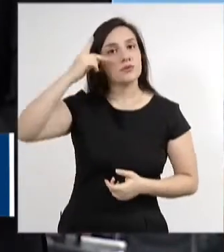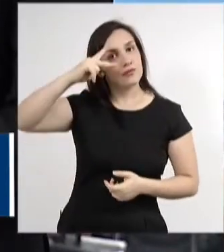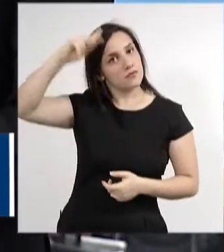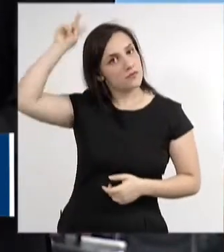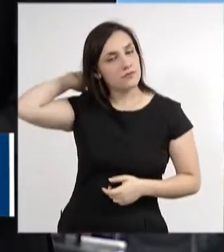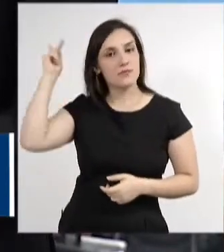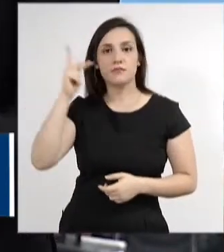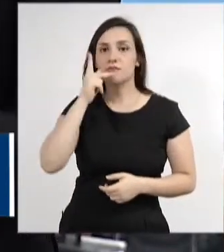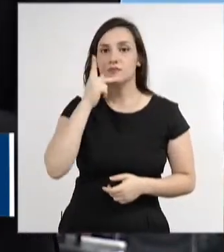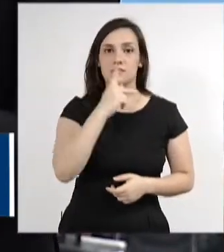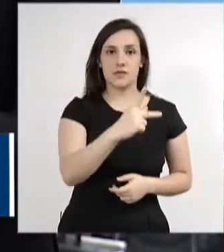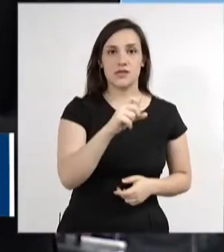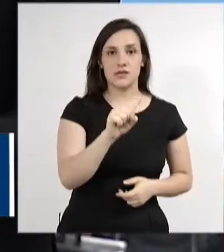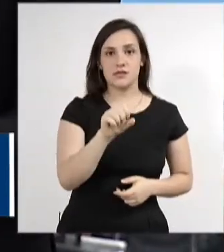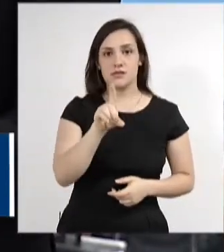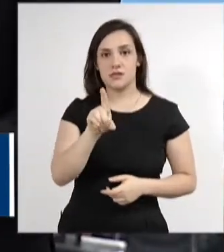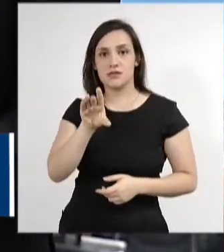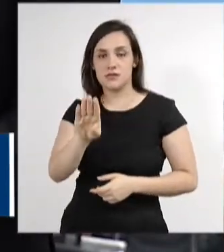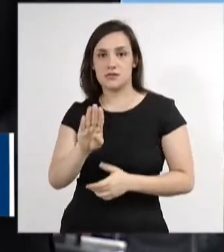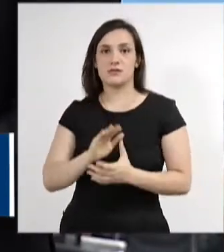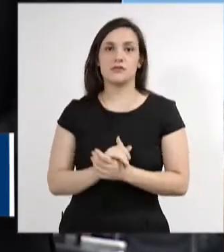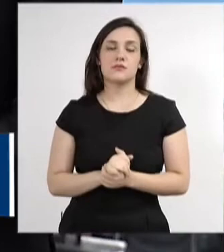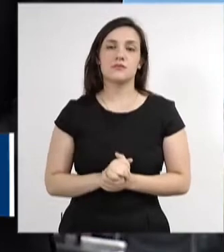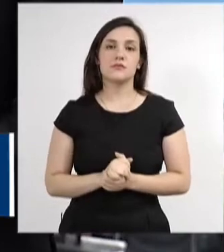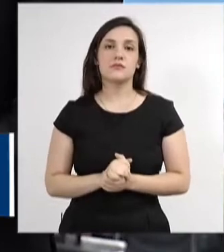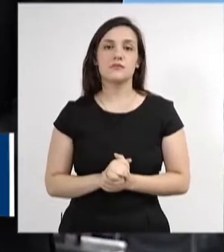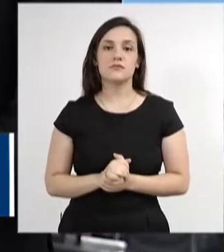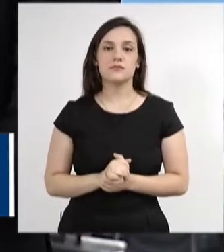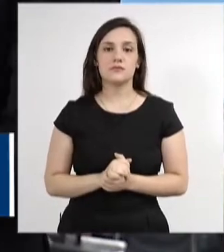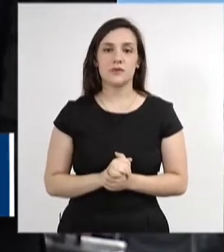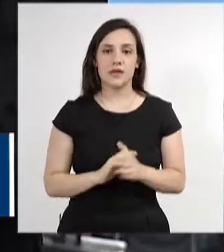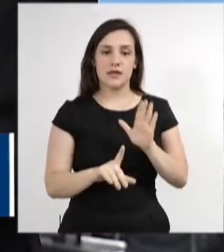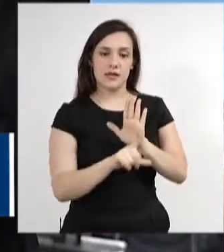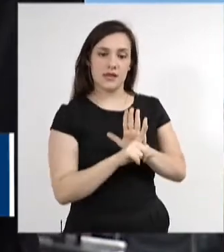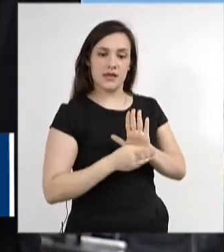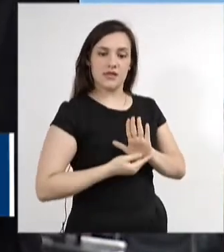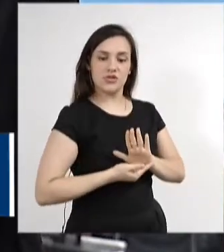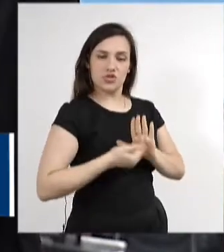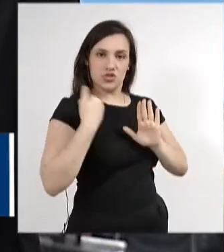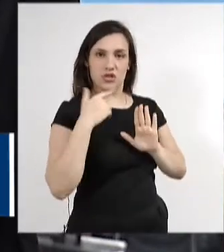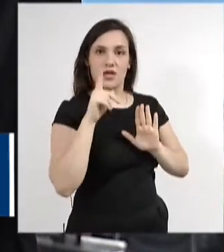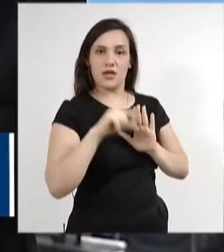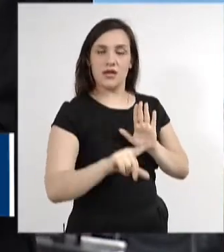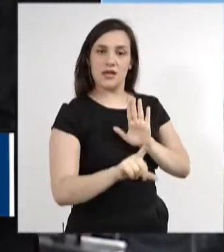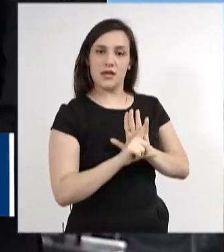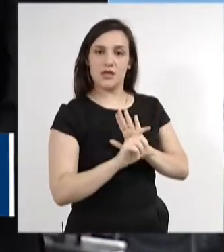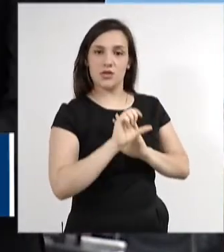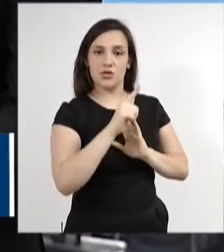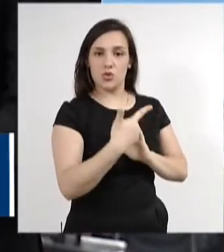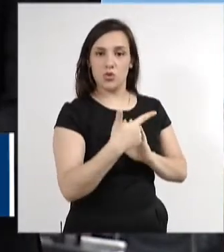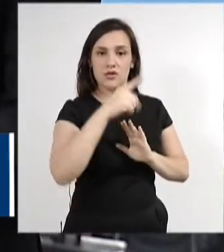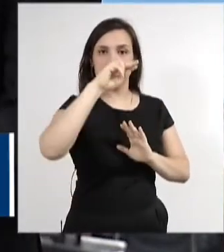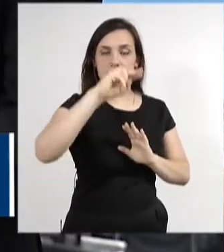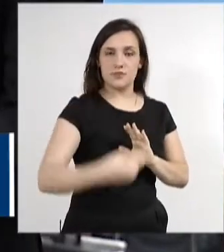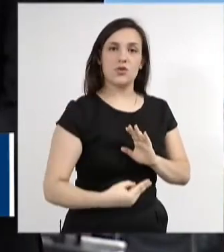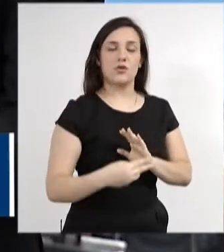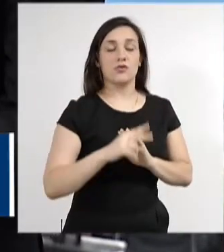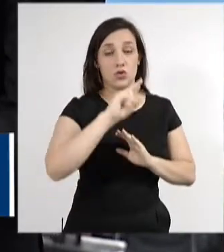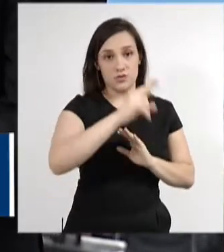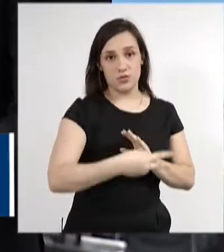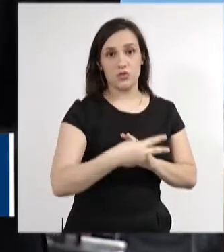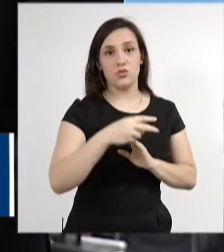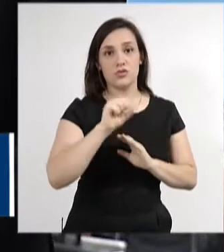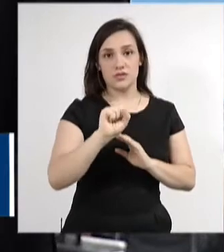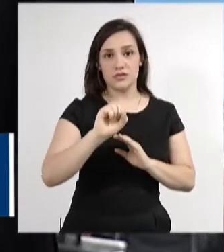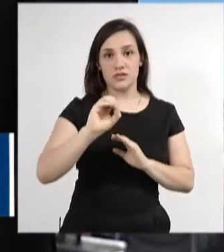do PSDB, e ele revoga a Lei 2.807 de 2019, que disciplinava o uso de